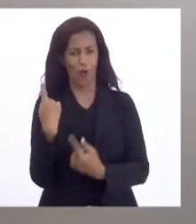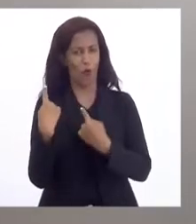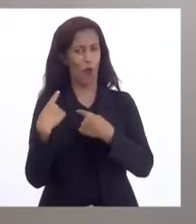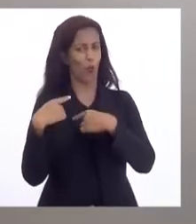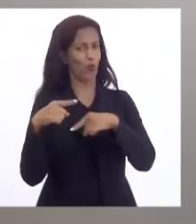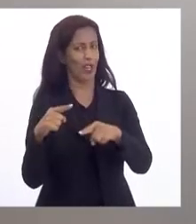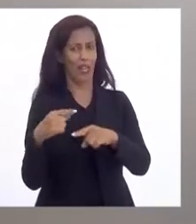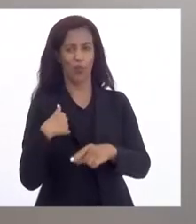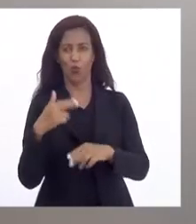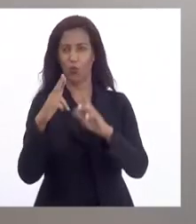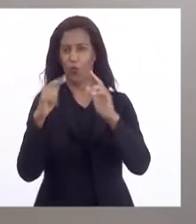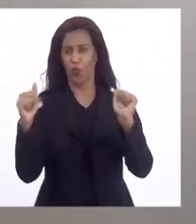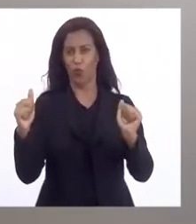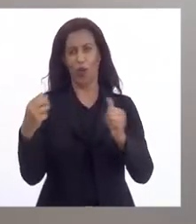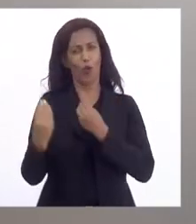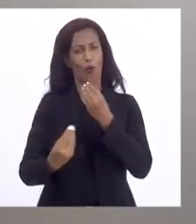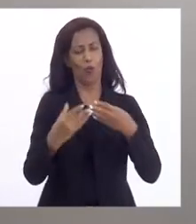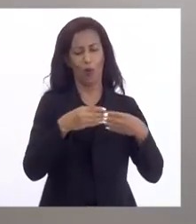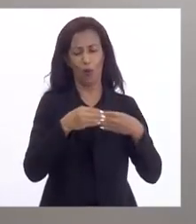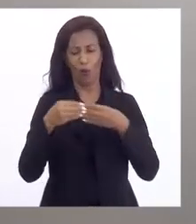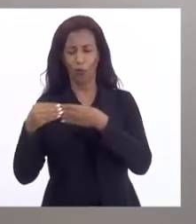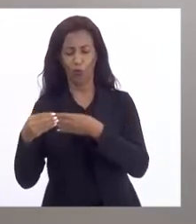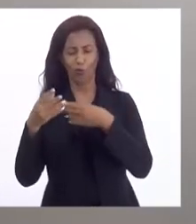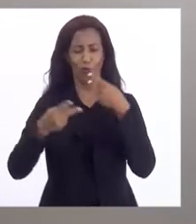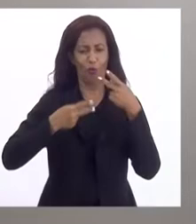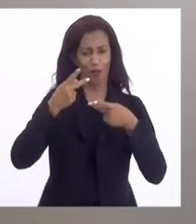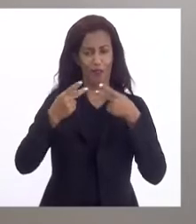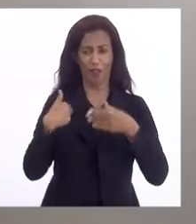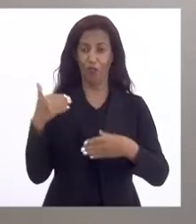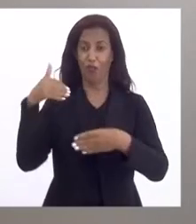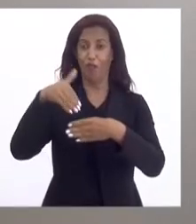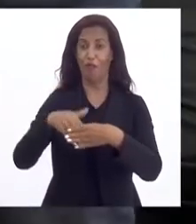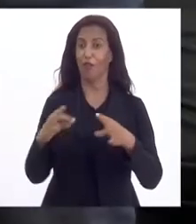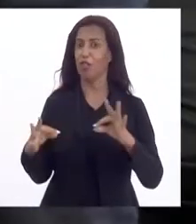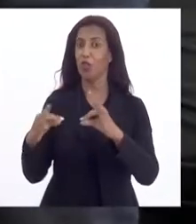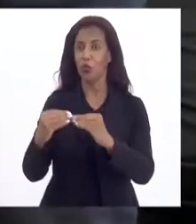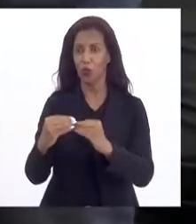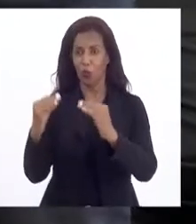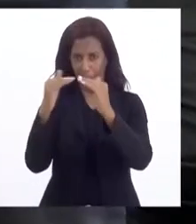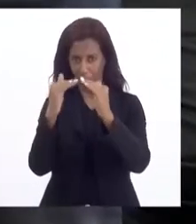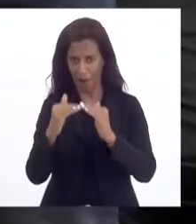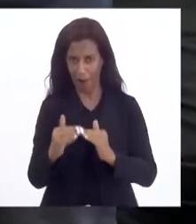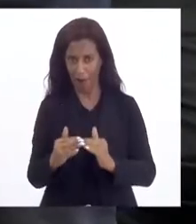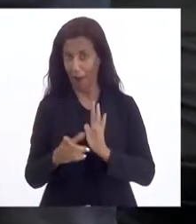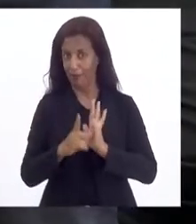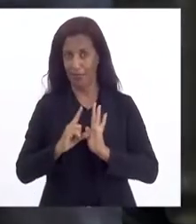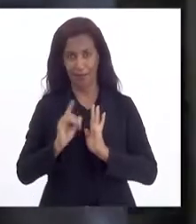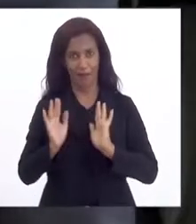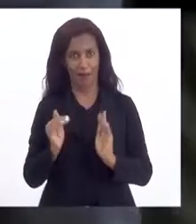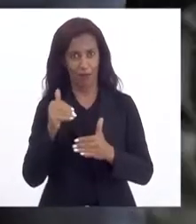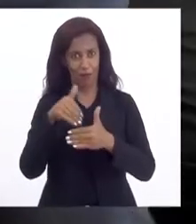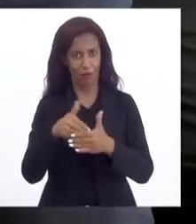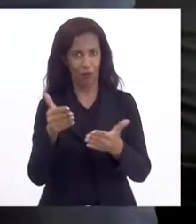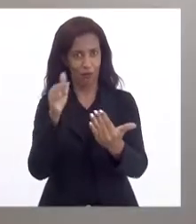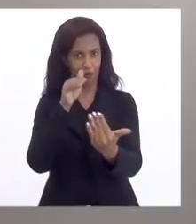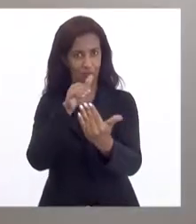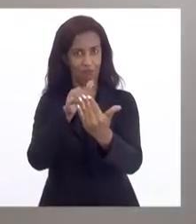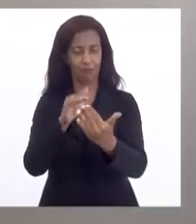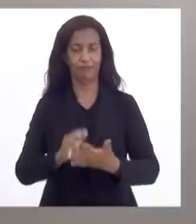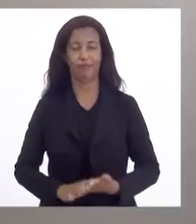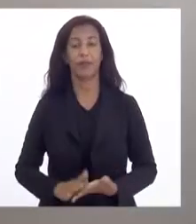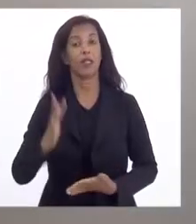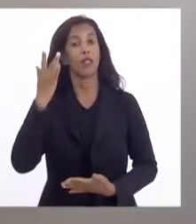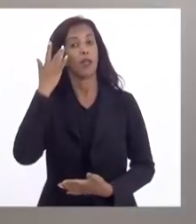ela conduz a reunião, fala, ela já tem meu voto em tudo, tá, Célia? Antecipado. É, eu acho